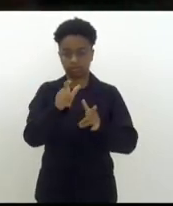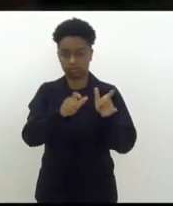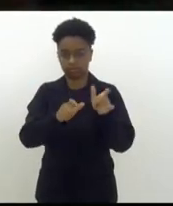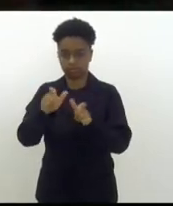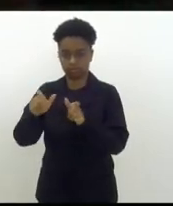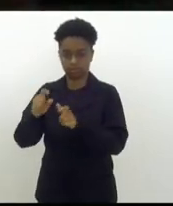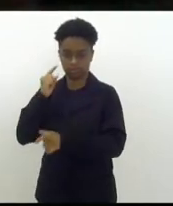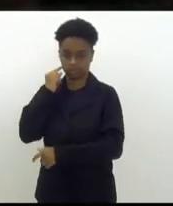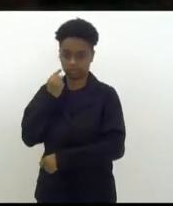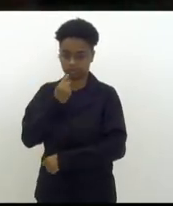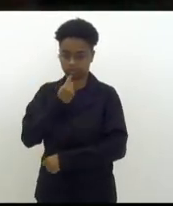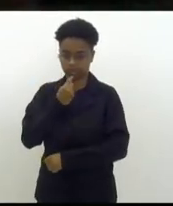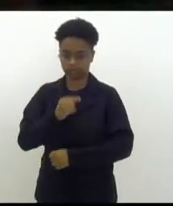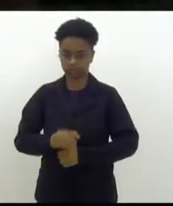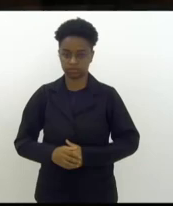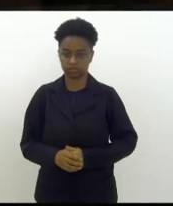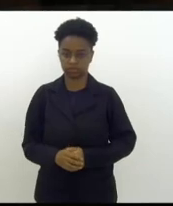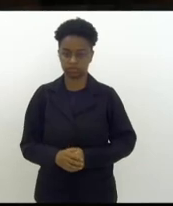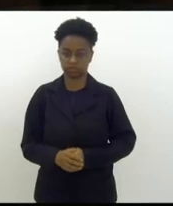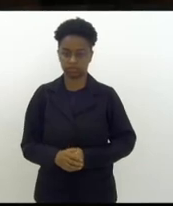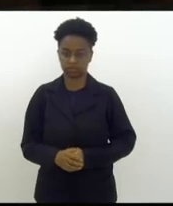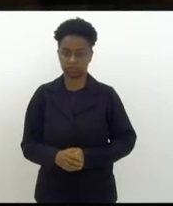deficientes auditivos